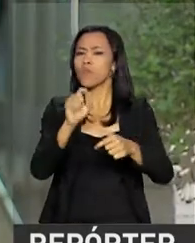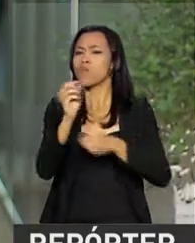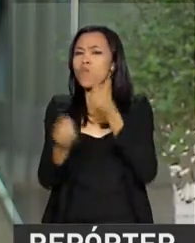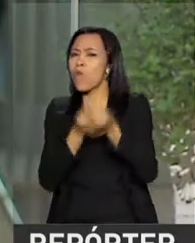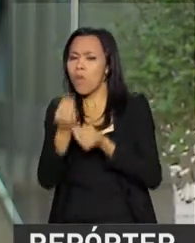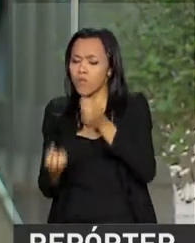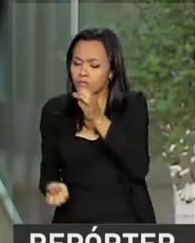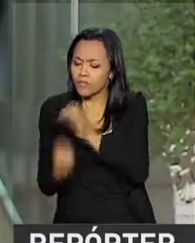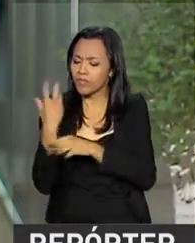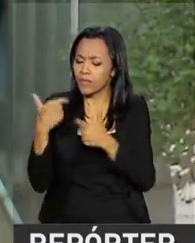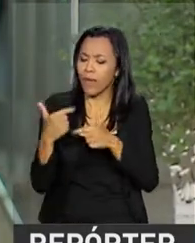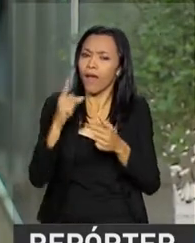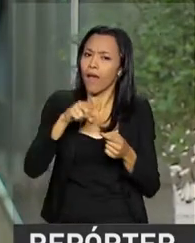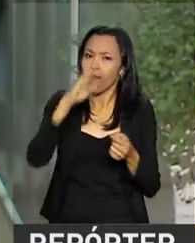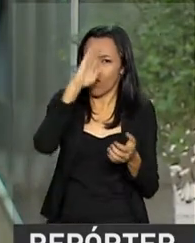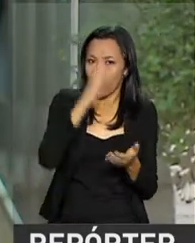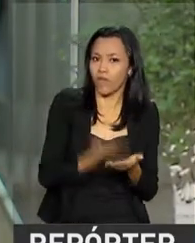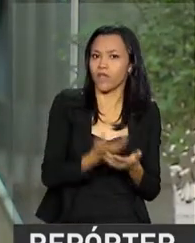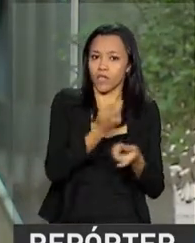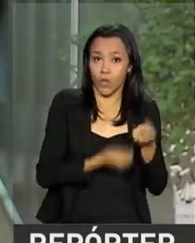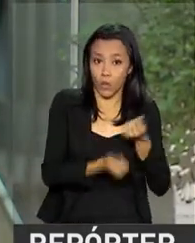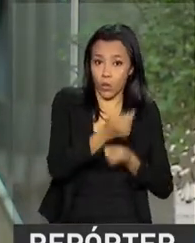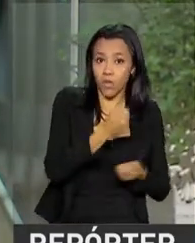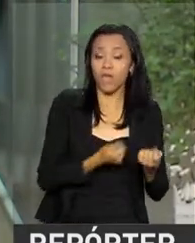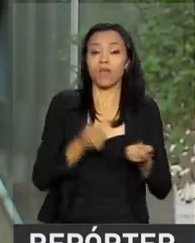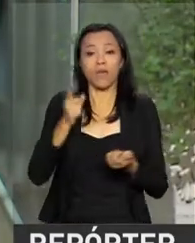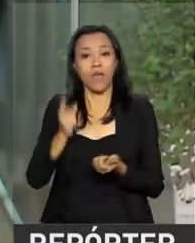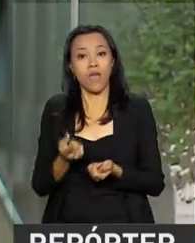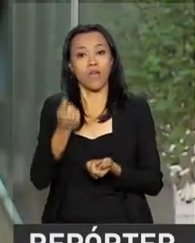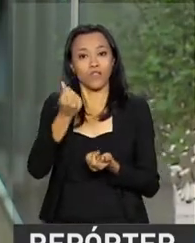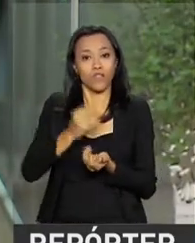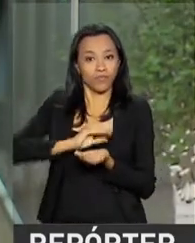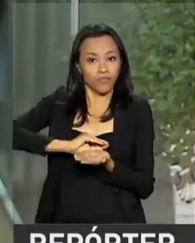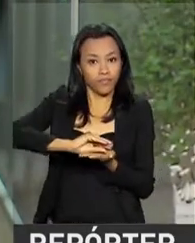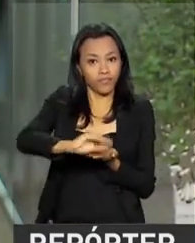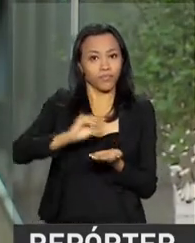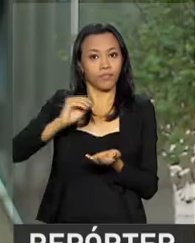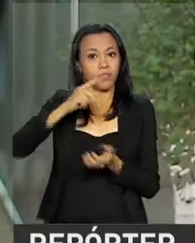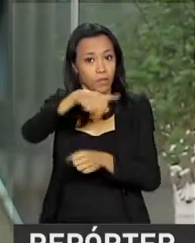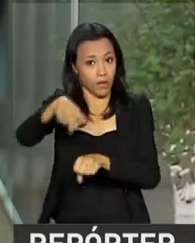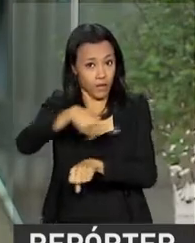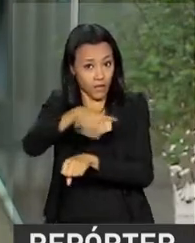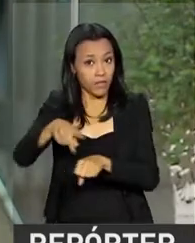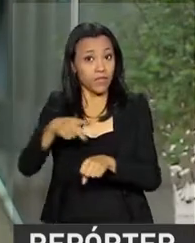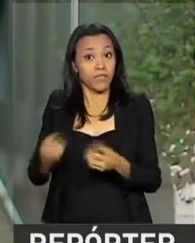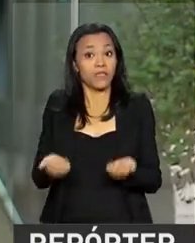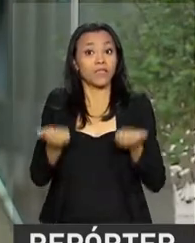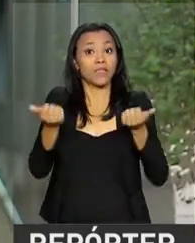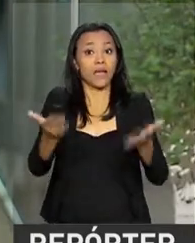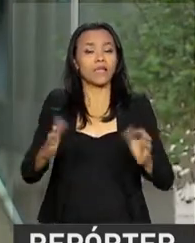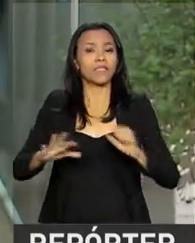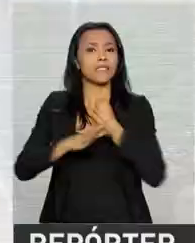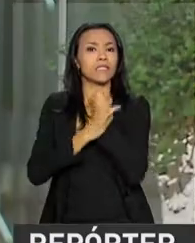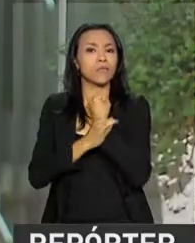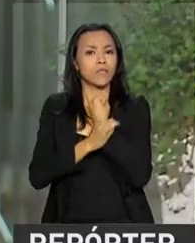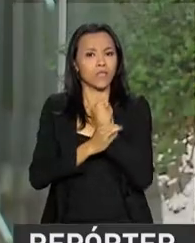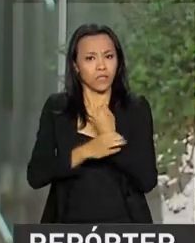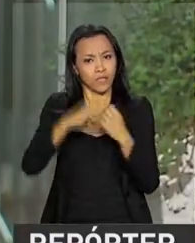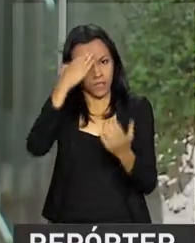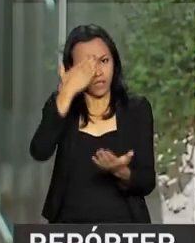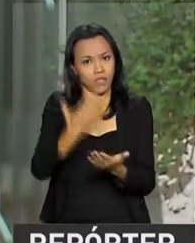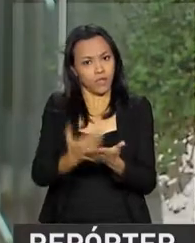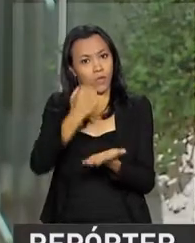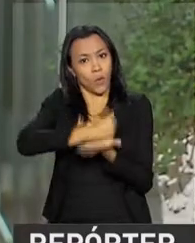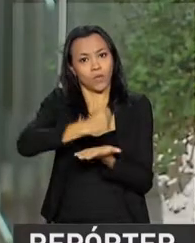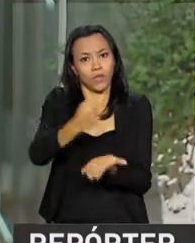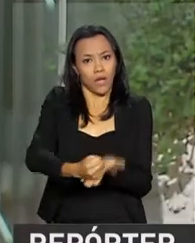é investimento. E isso eu acho que ela vai propiciar na medida em que ela está trazendo muito mais segurança jurídica para o empresário. O trabalhador não